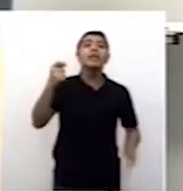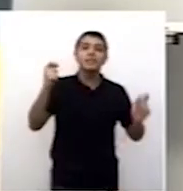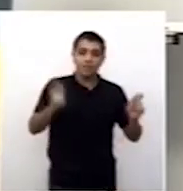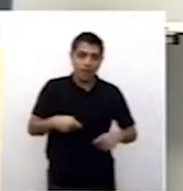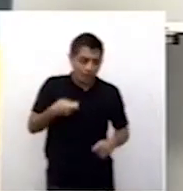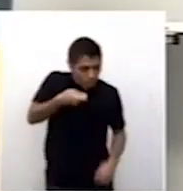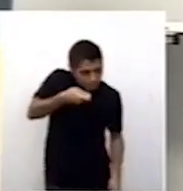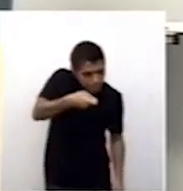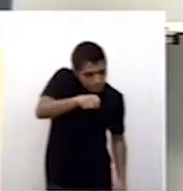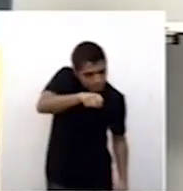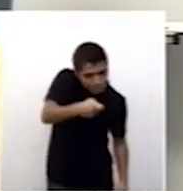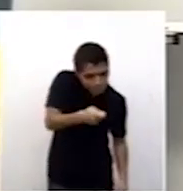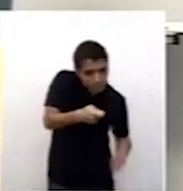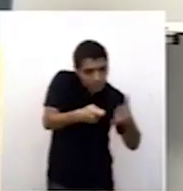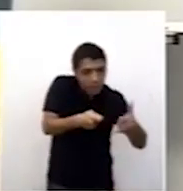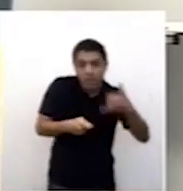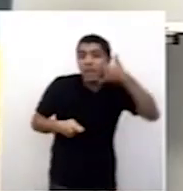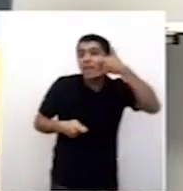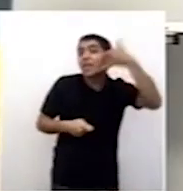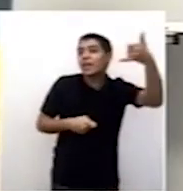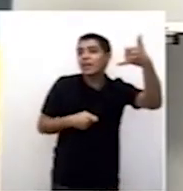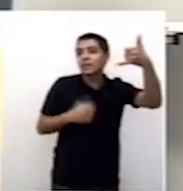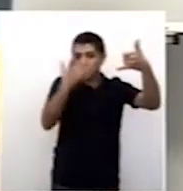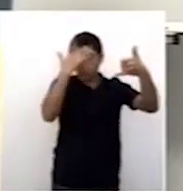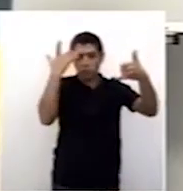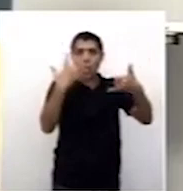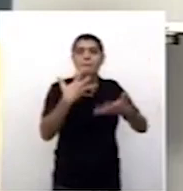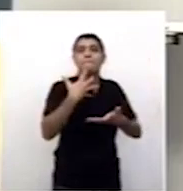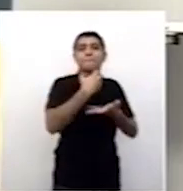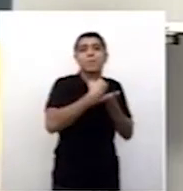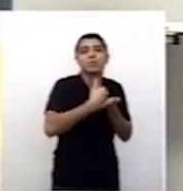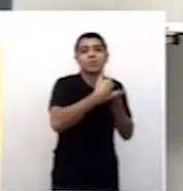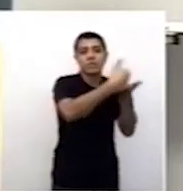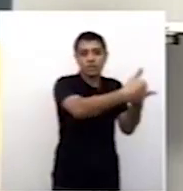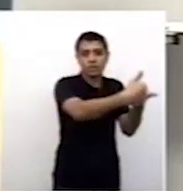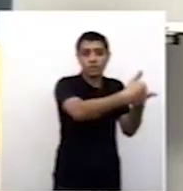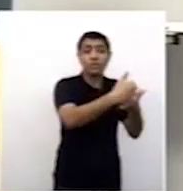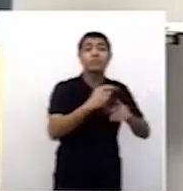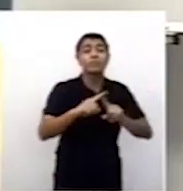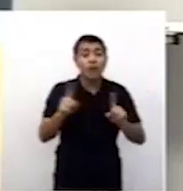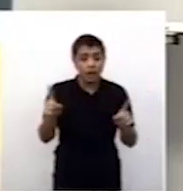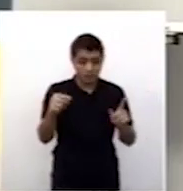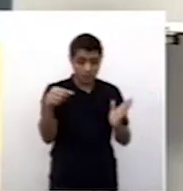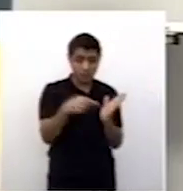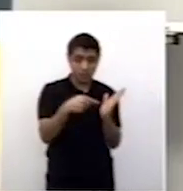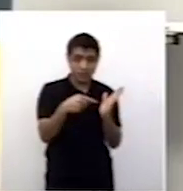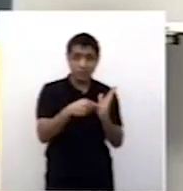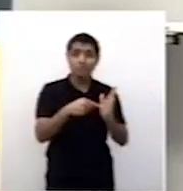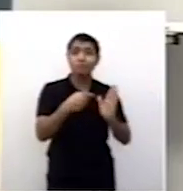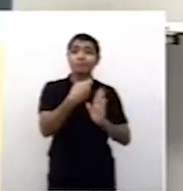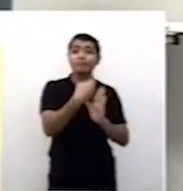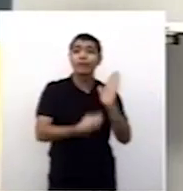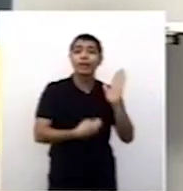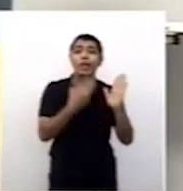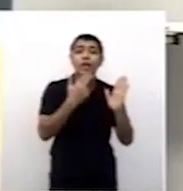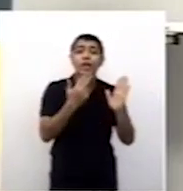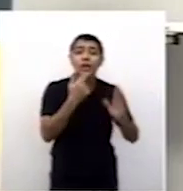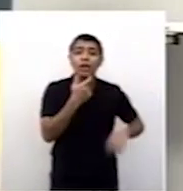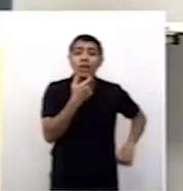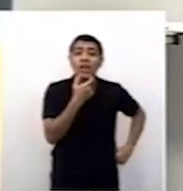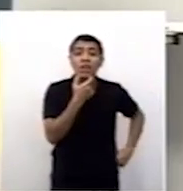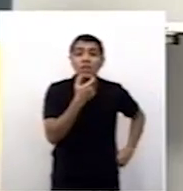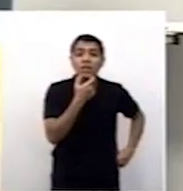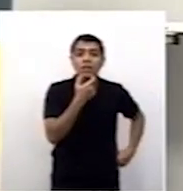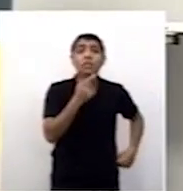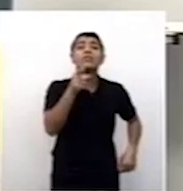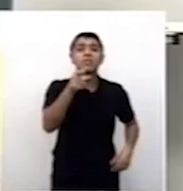inglês. E aí, o que você vai fazer? Você vai tentar ler o que está escrito ou você vai